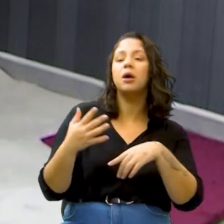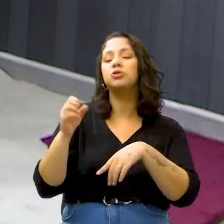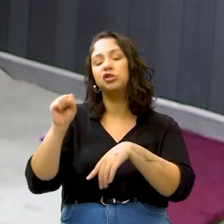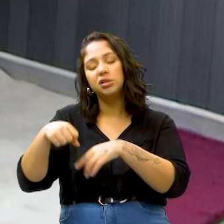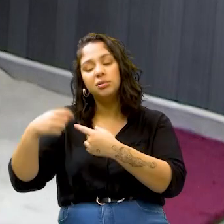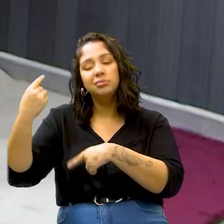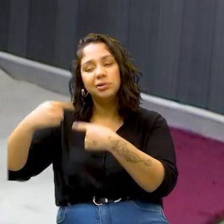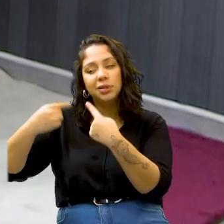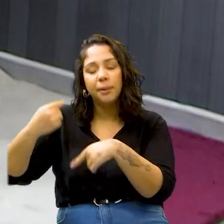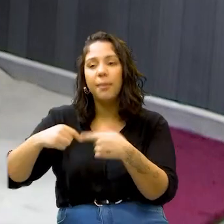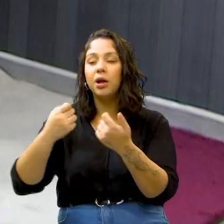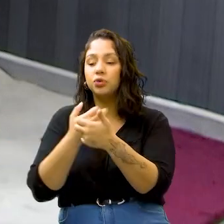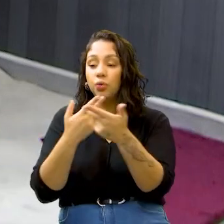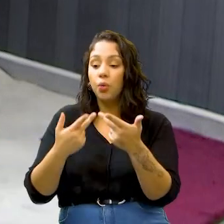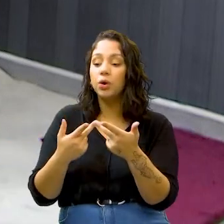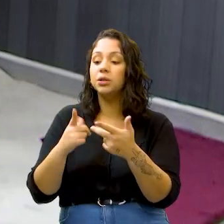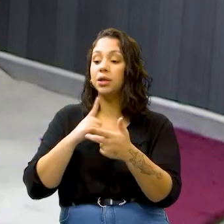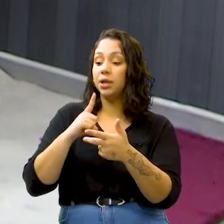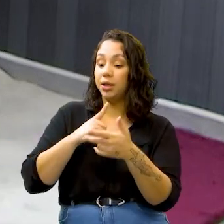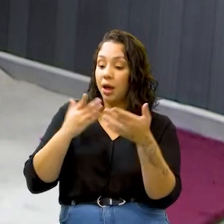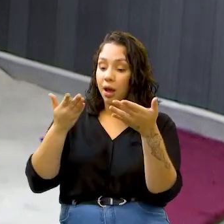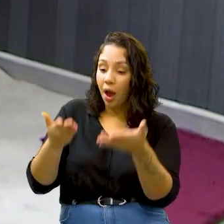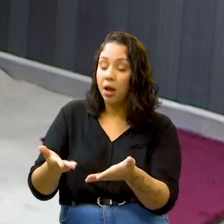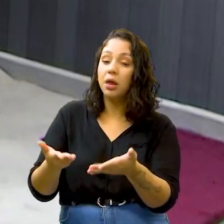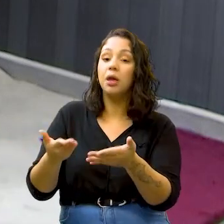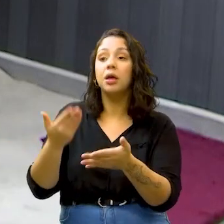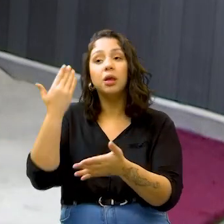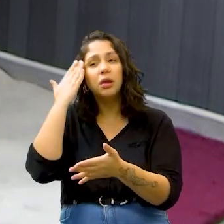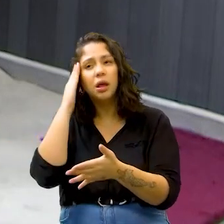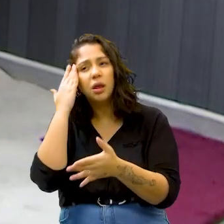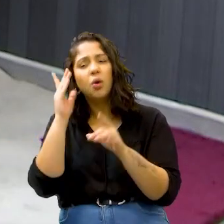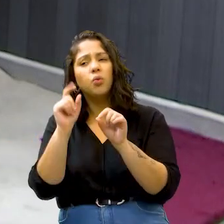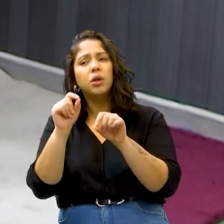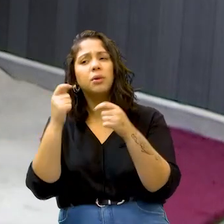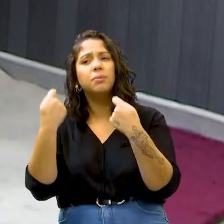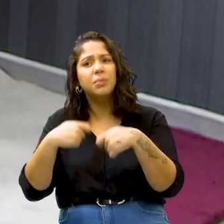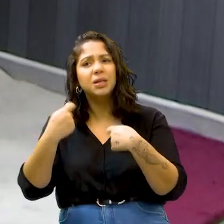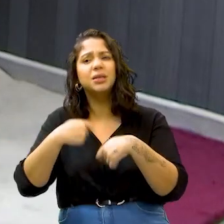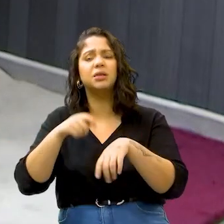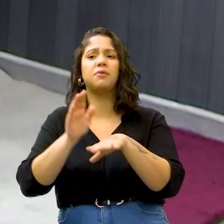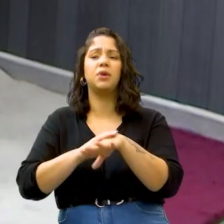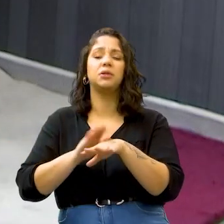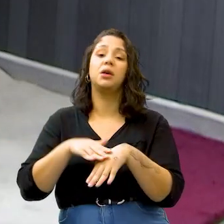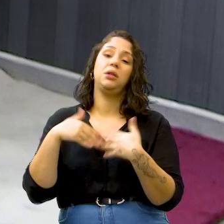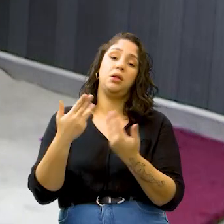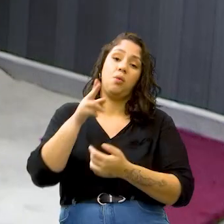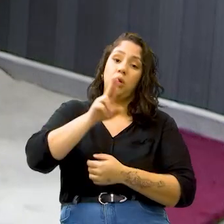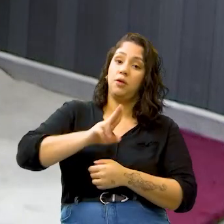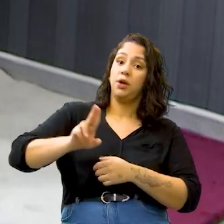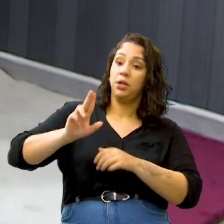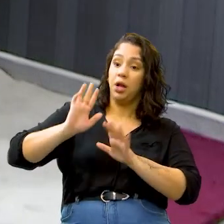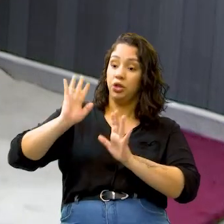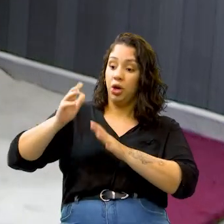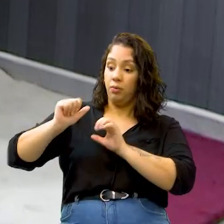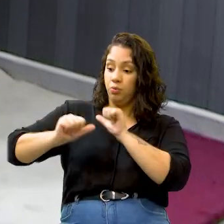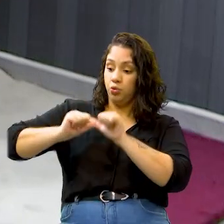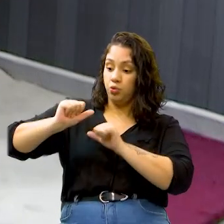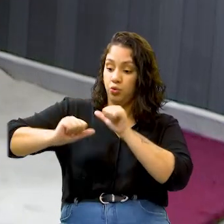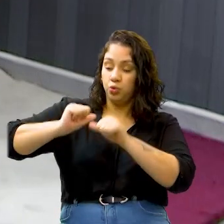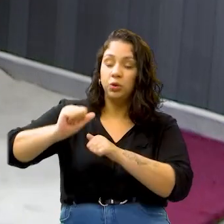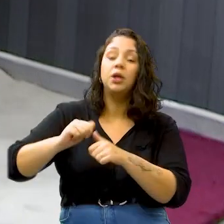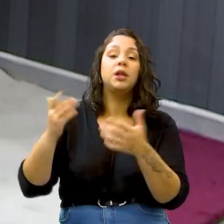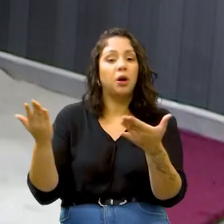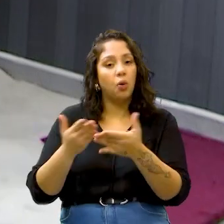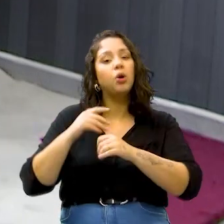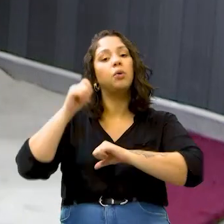acompanhamos os debates que vocês trazem também aqui no canal e tudo isso para poder entender e o que precisa ser feito então a universidade tem mudado muito